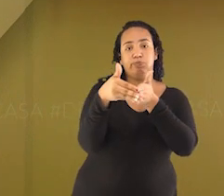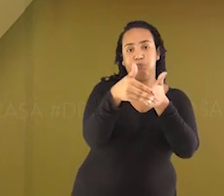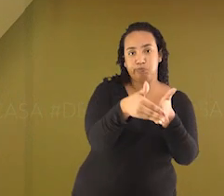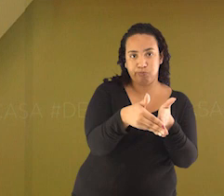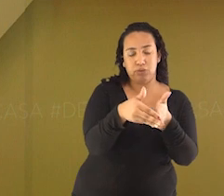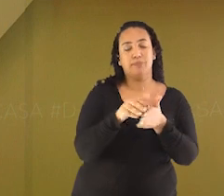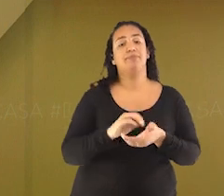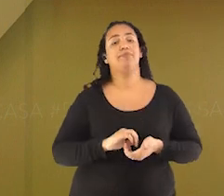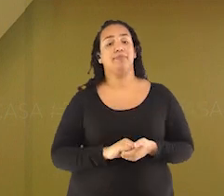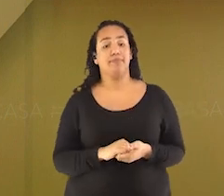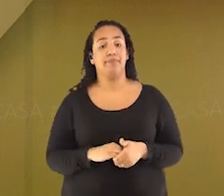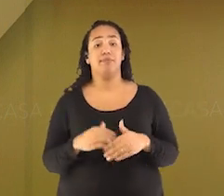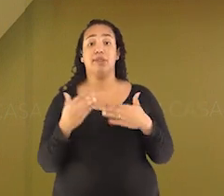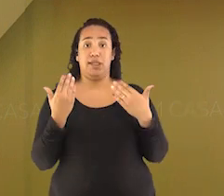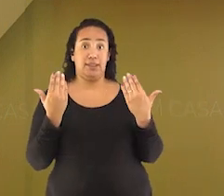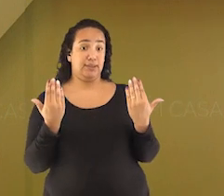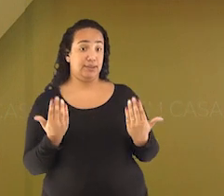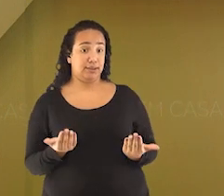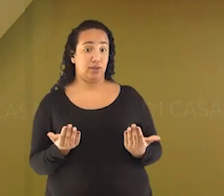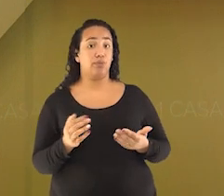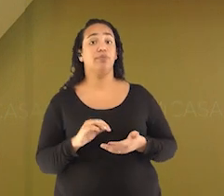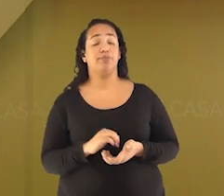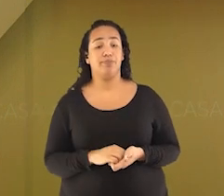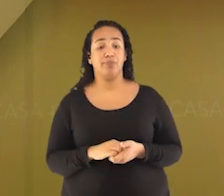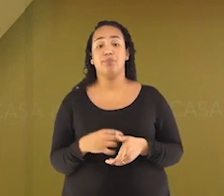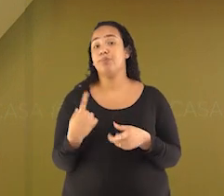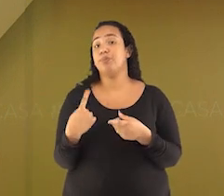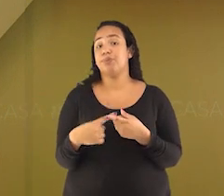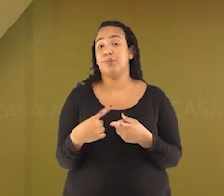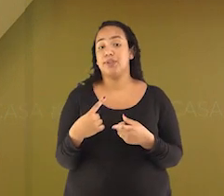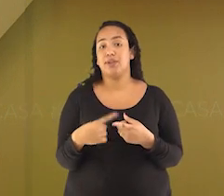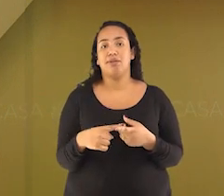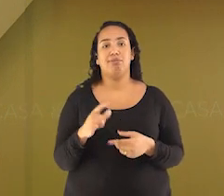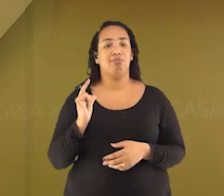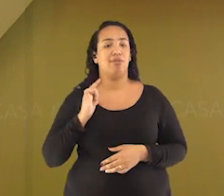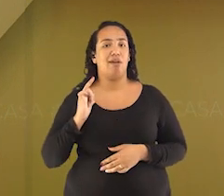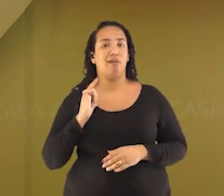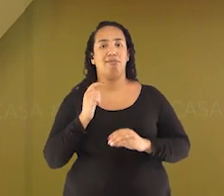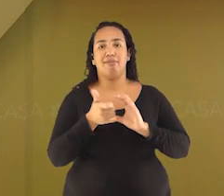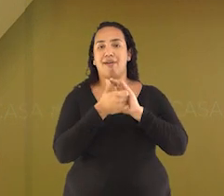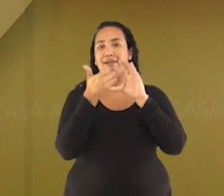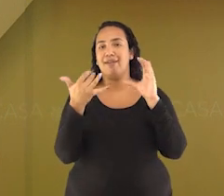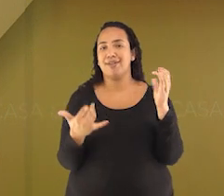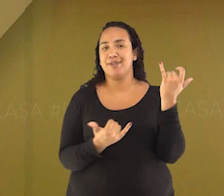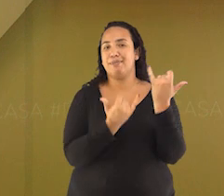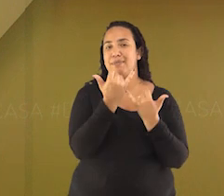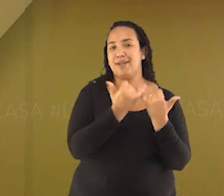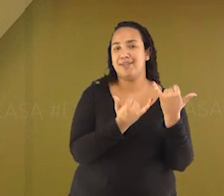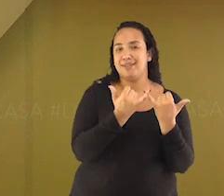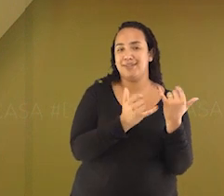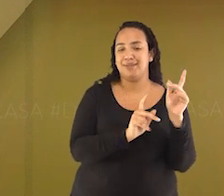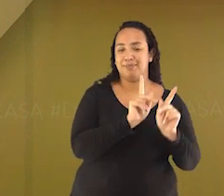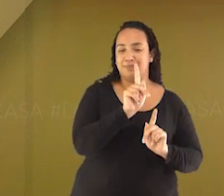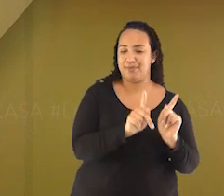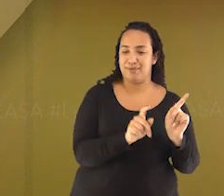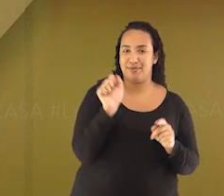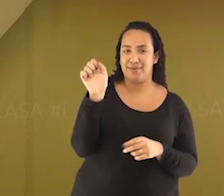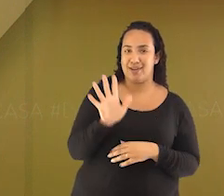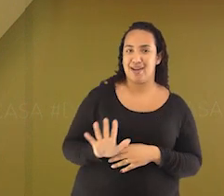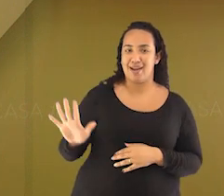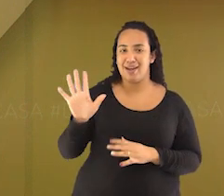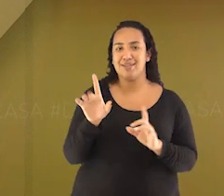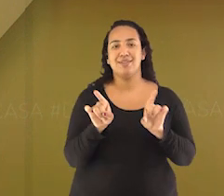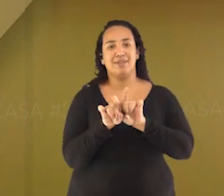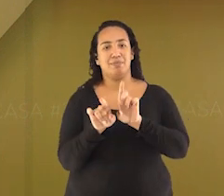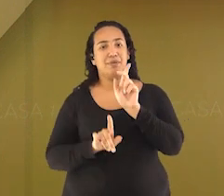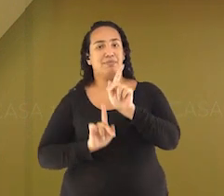possível. E por causa disso, essa é a razão, né, de termos aspectos semelhantes entre povos asiáticos e